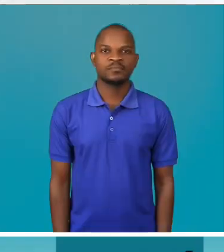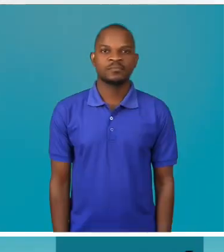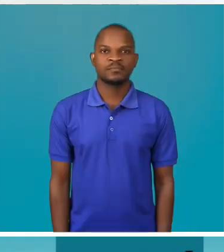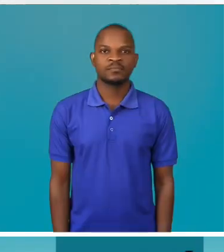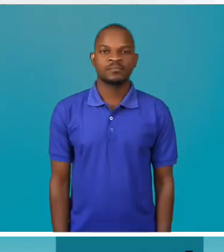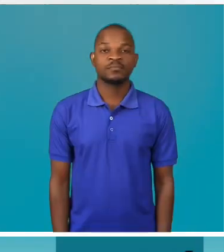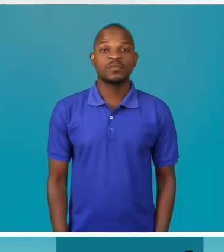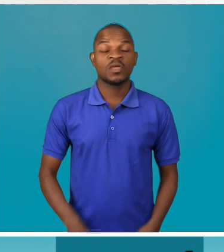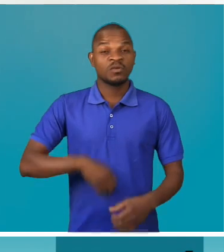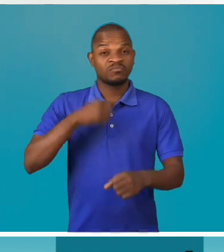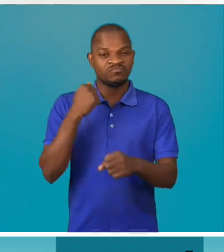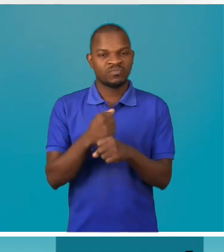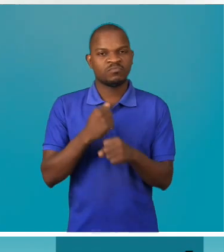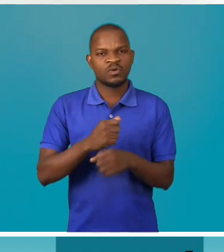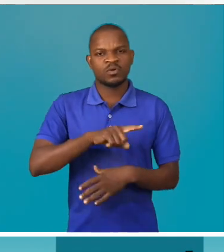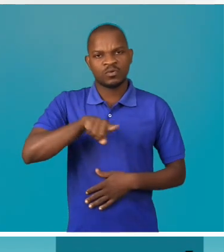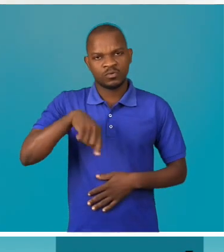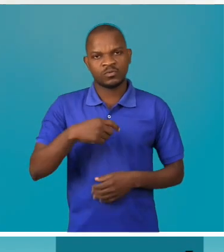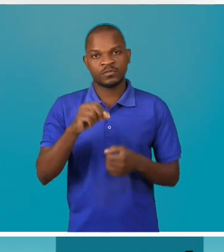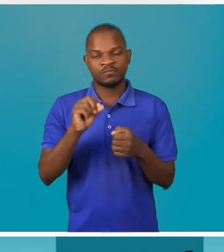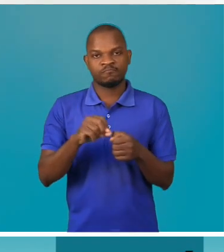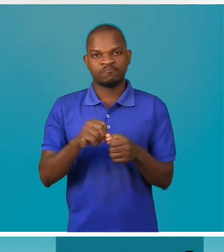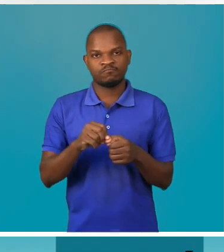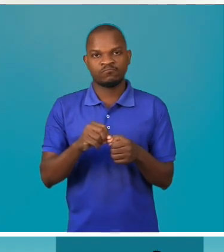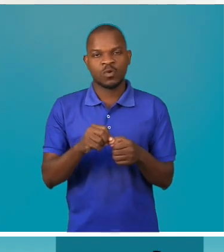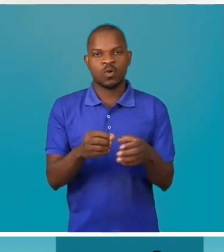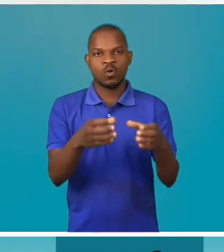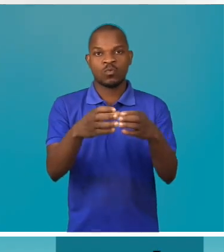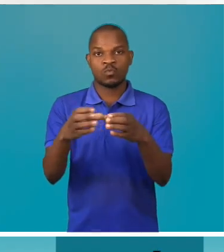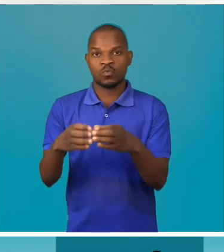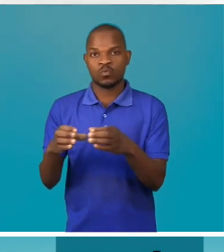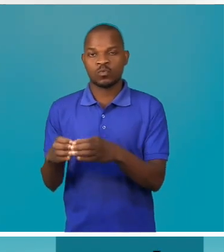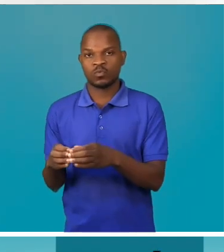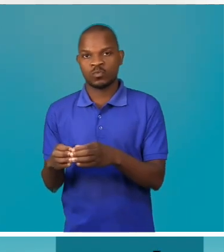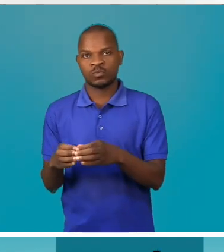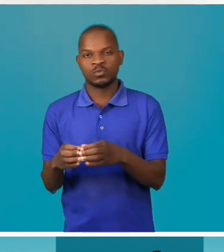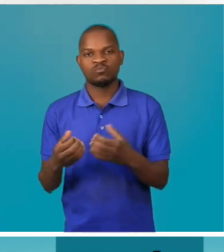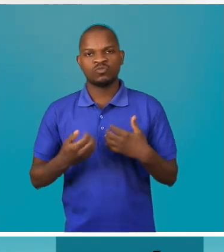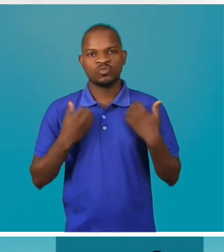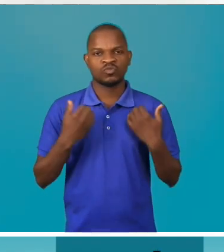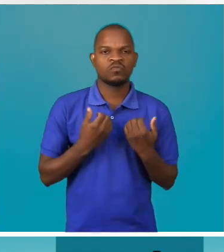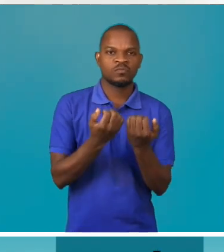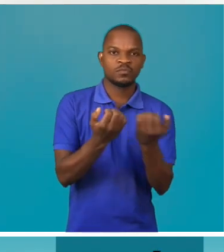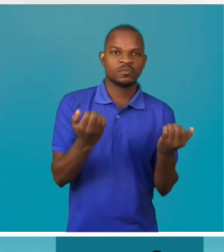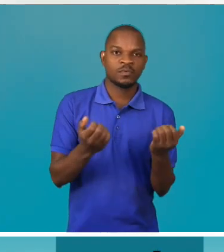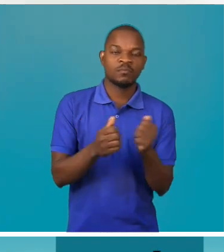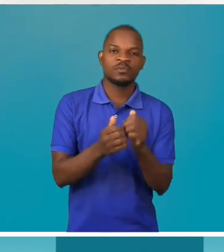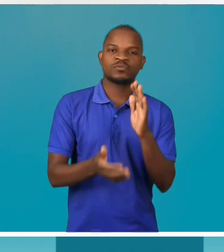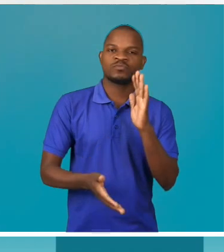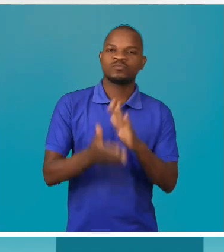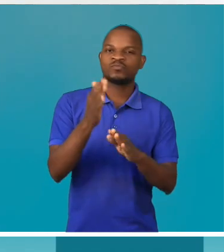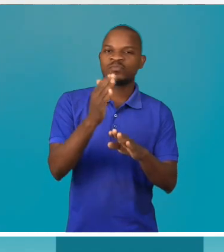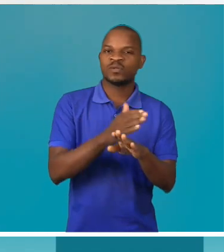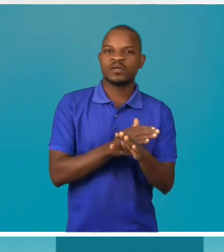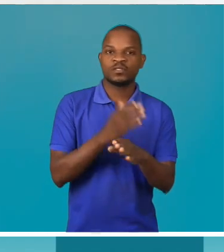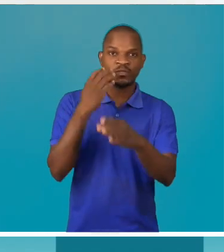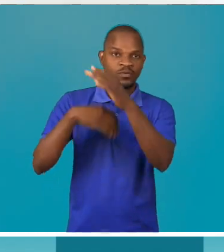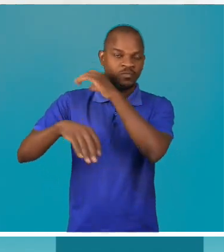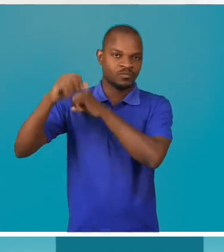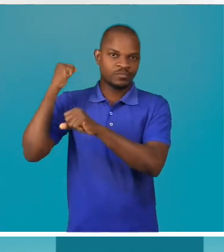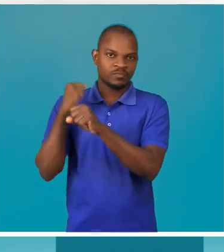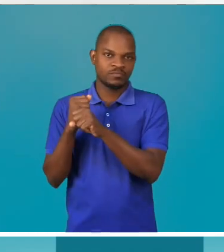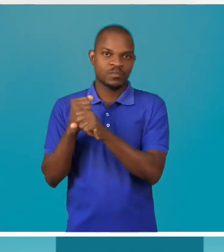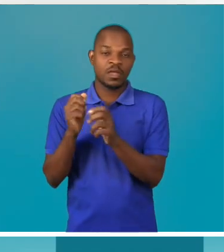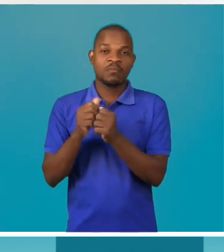É um trabalho que está sendo feito e realizado desde as camadas de inferior, é verdade que ainda é muito cedo, começamos no ano passado, mas tudo isto que tem